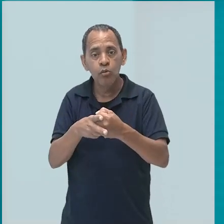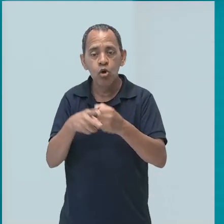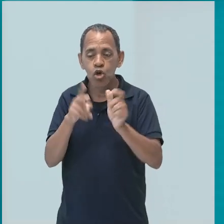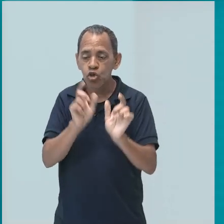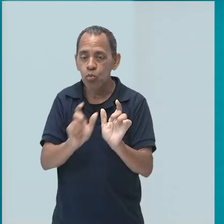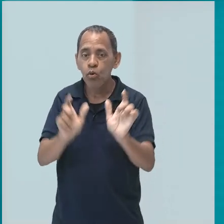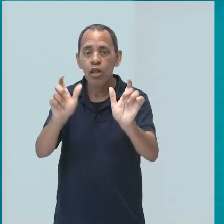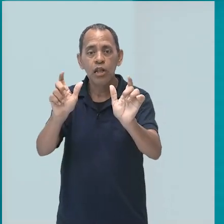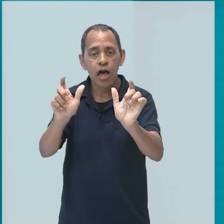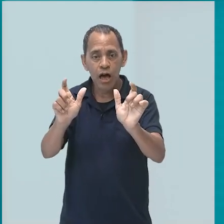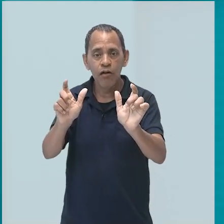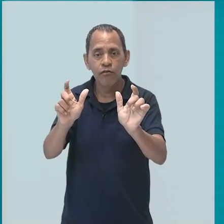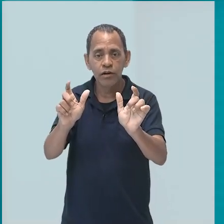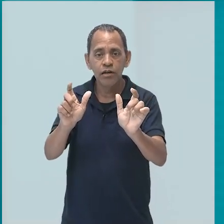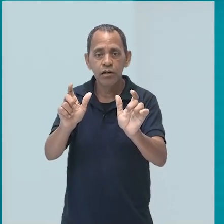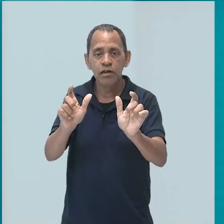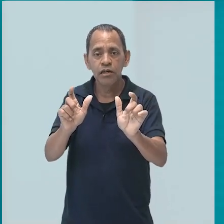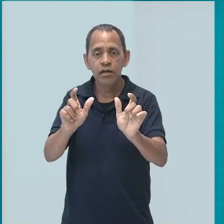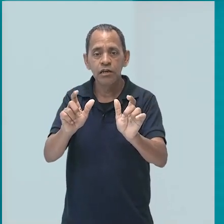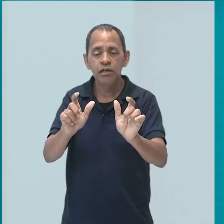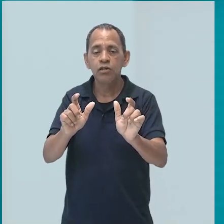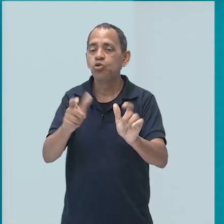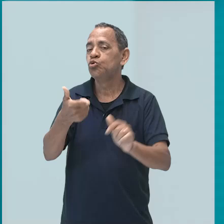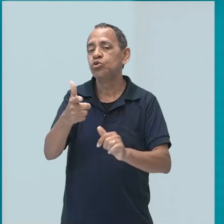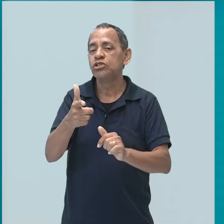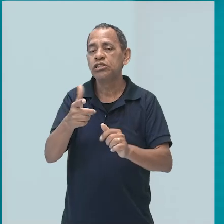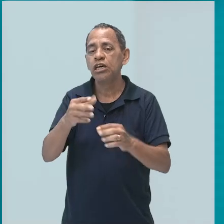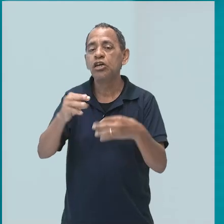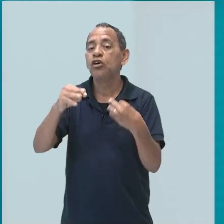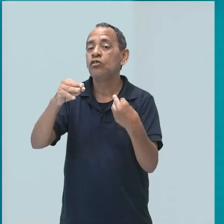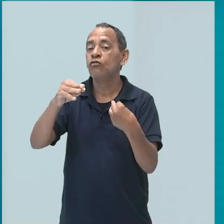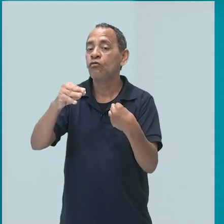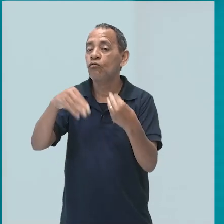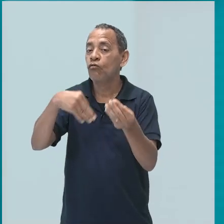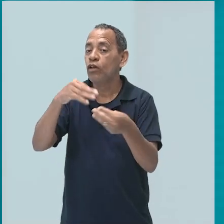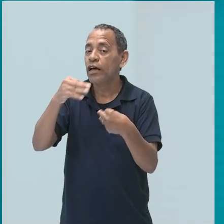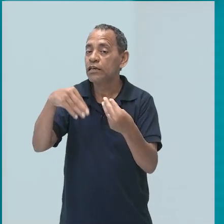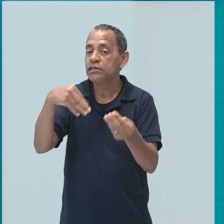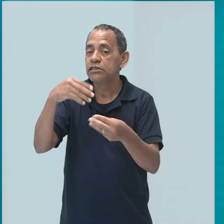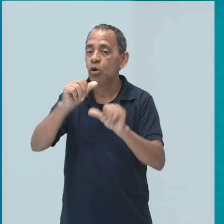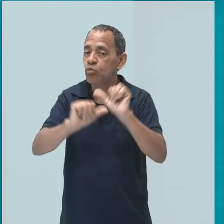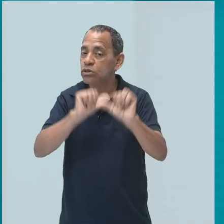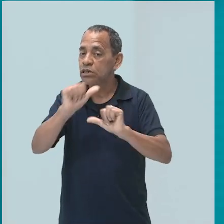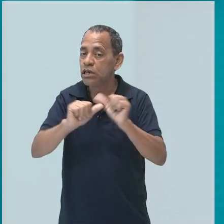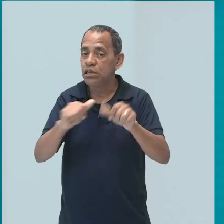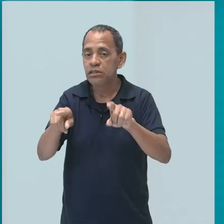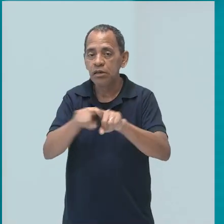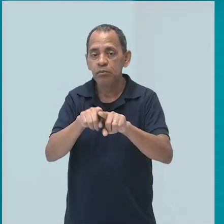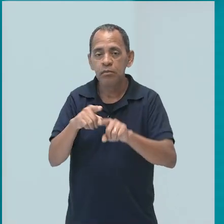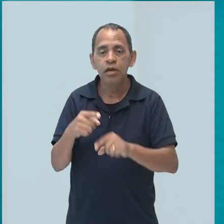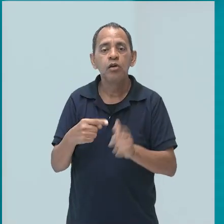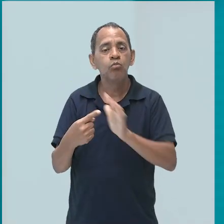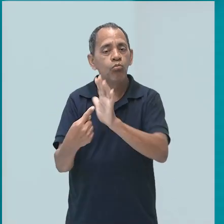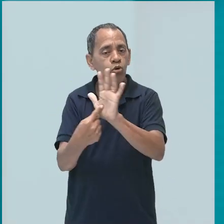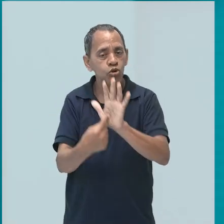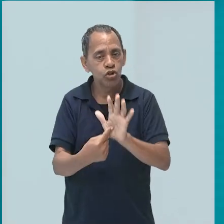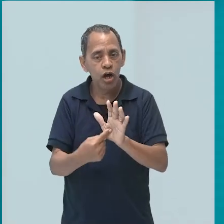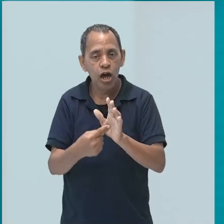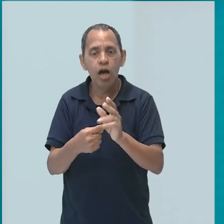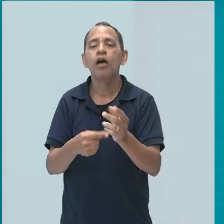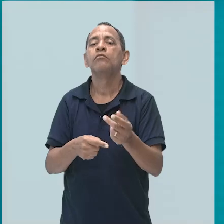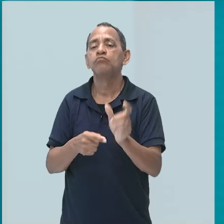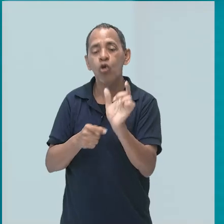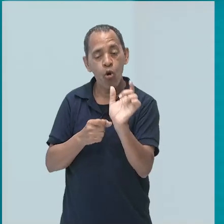possuem flexão, elas não são flexionadas para indicar plural, para indicar gênero da